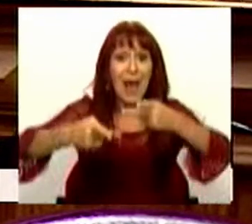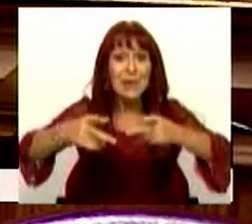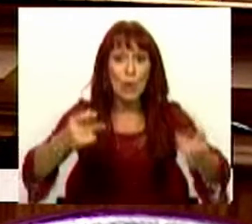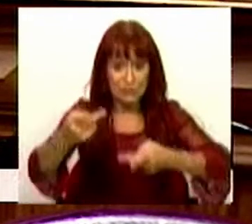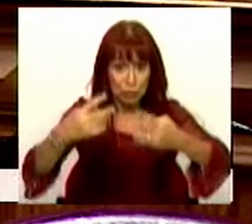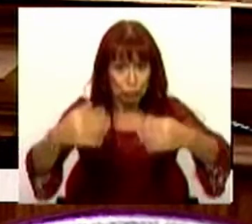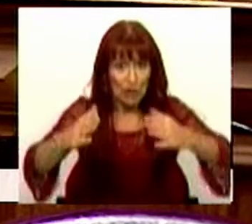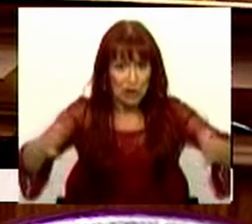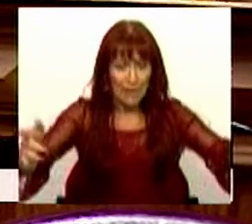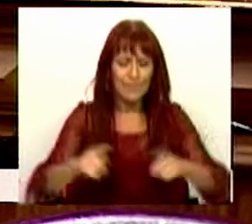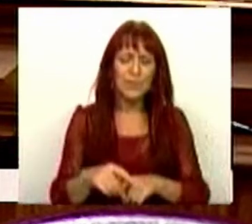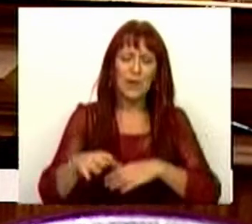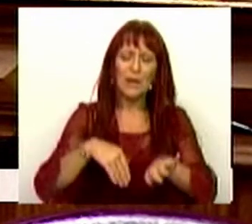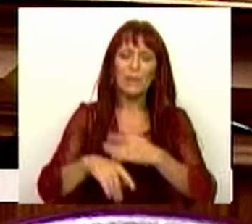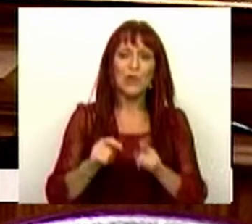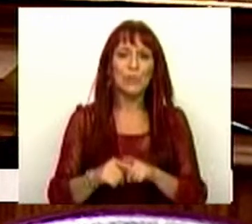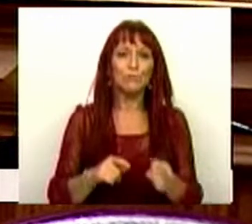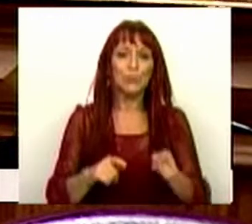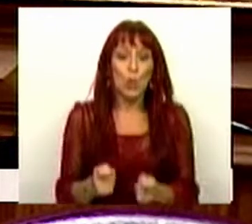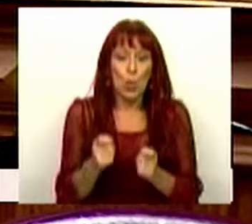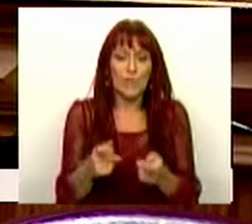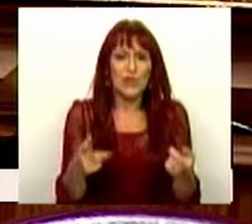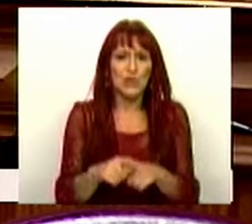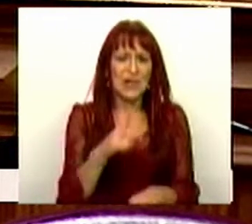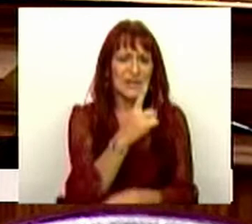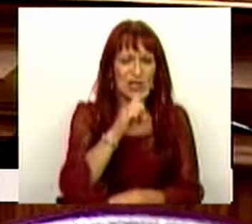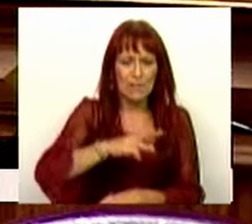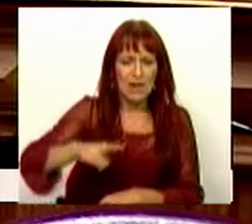e avaliação. A realização do investimento,